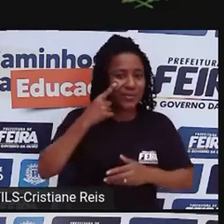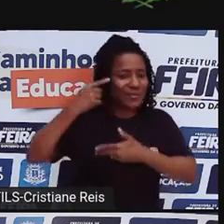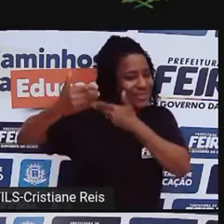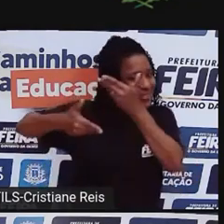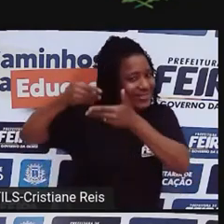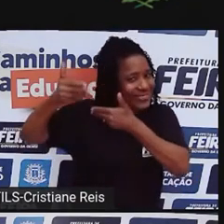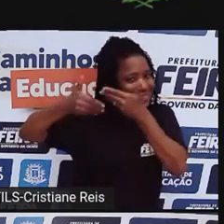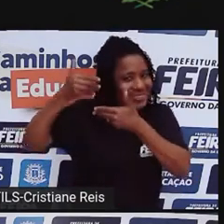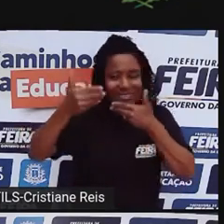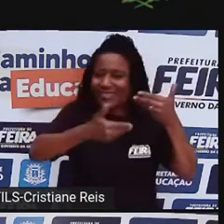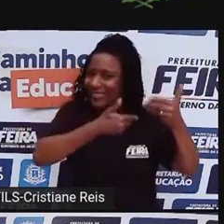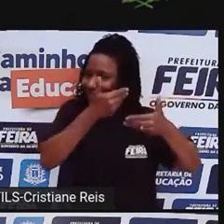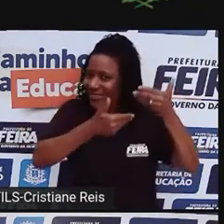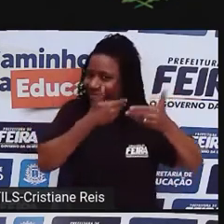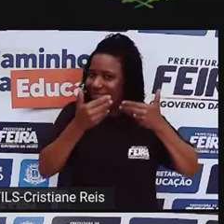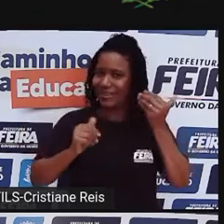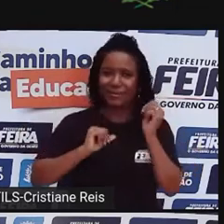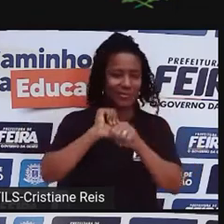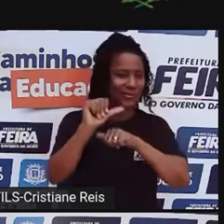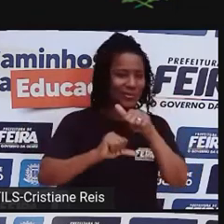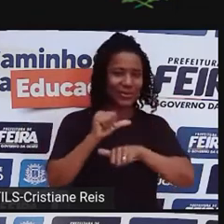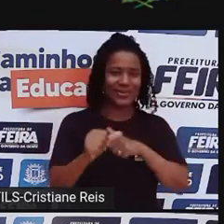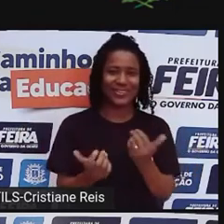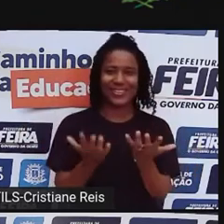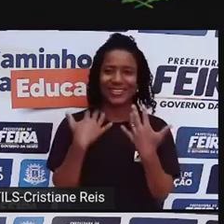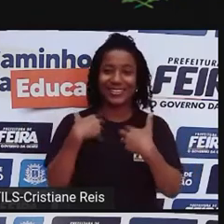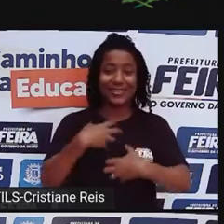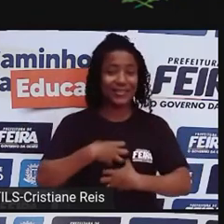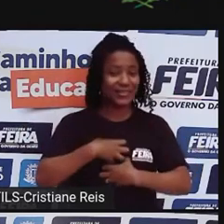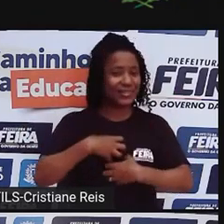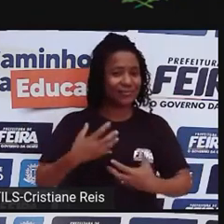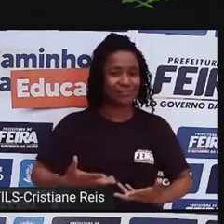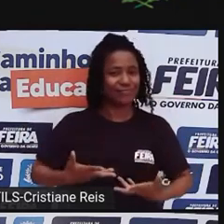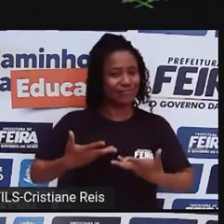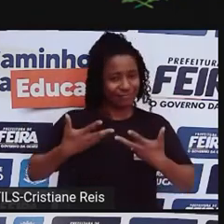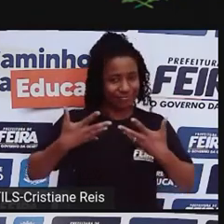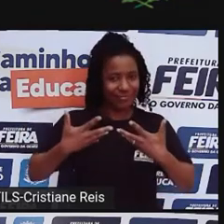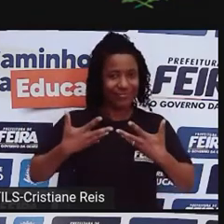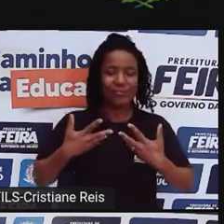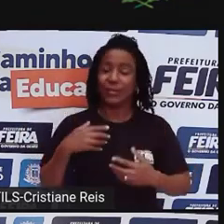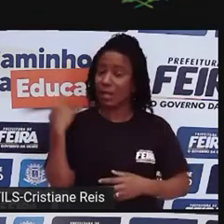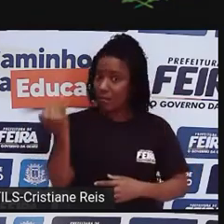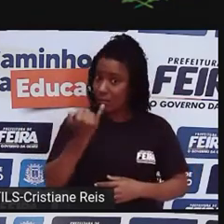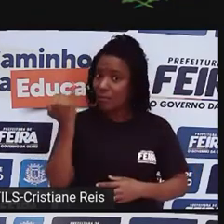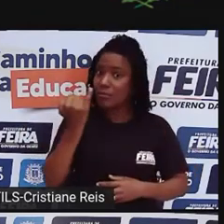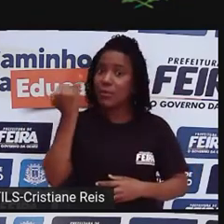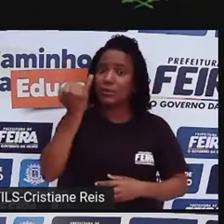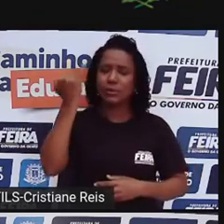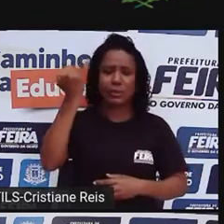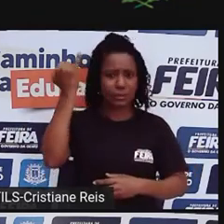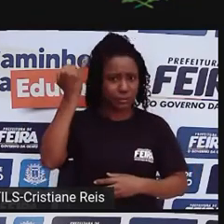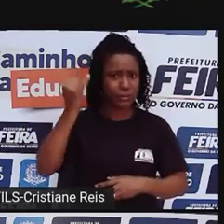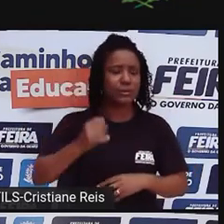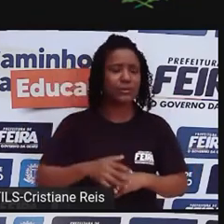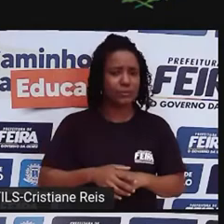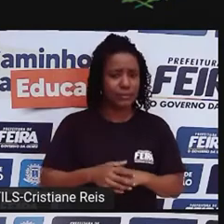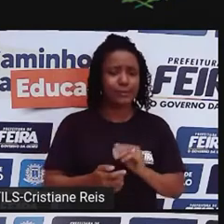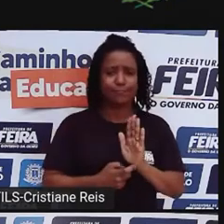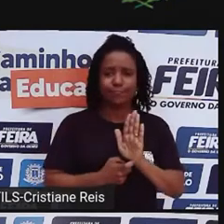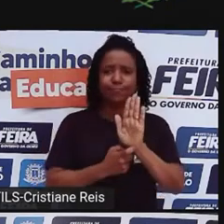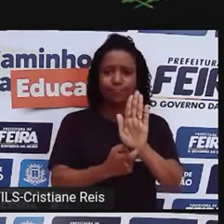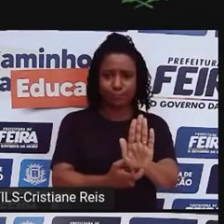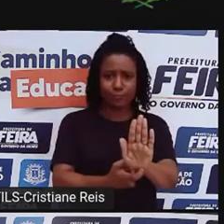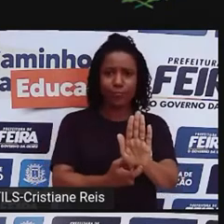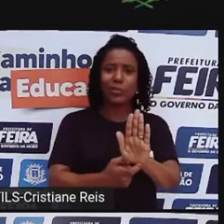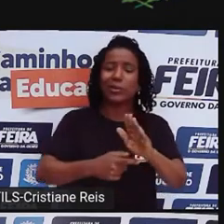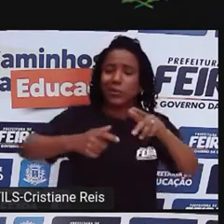muito grande na minha vida. Então, precisa sim ter essa representatividade, ter esses espaços para